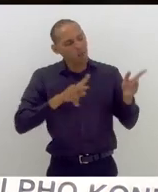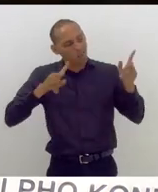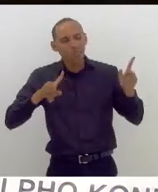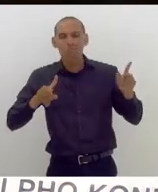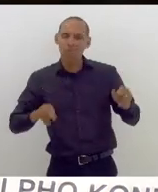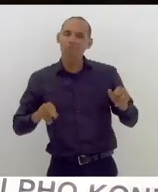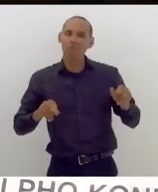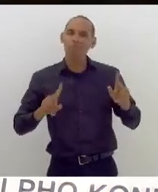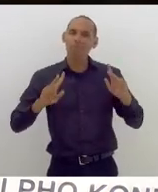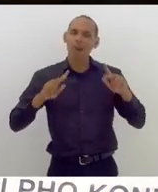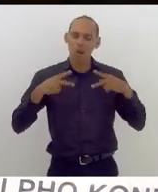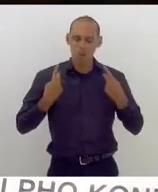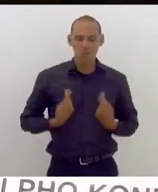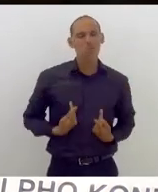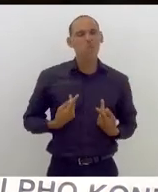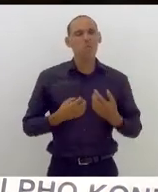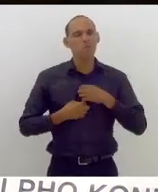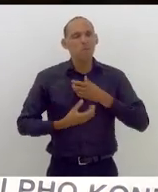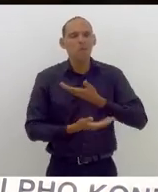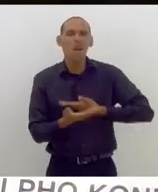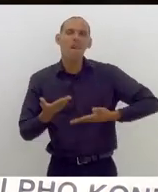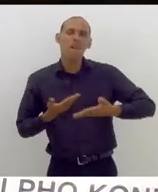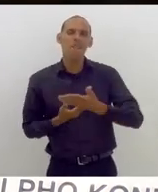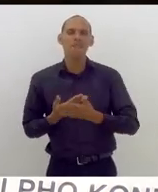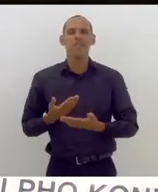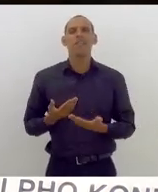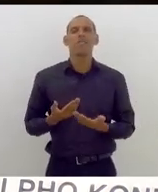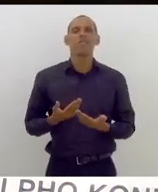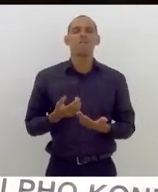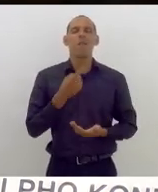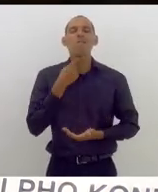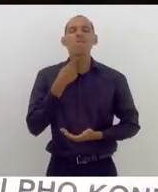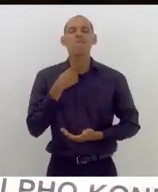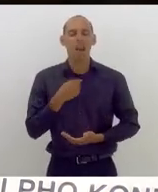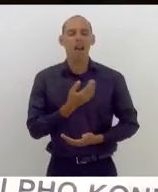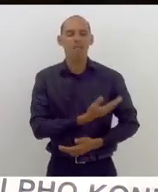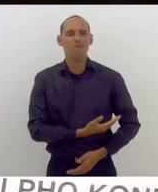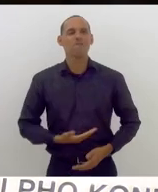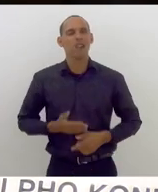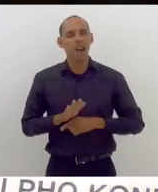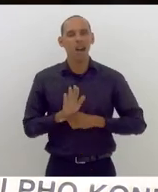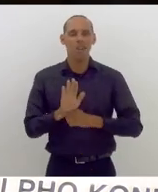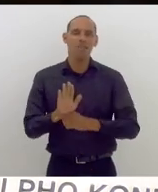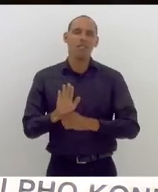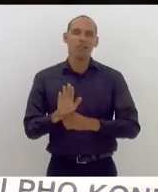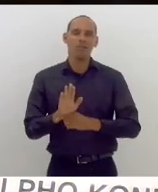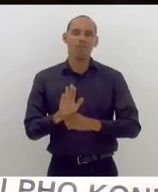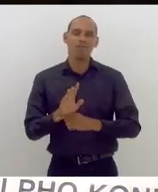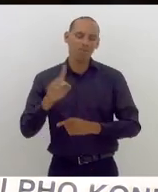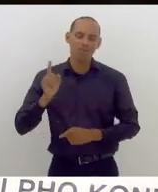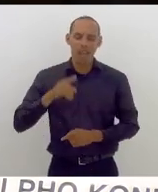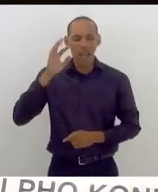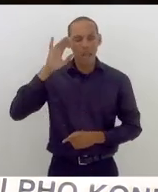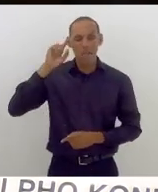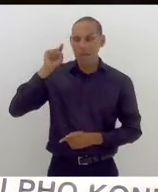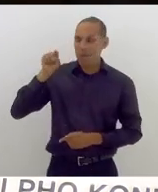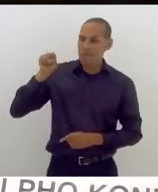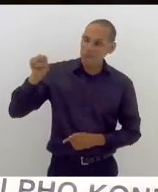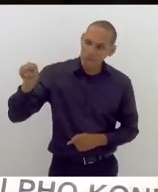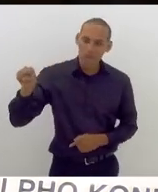de humanidade, de espírito público. De espírito público. A gente tem que pensar no outro primeiro. E